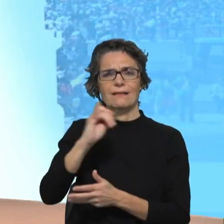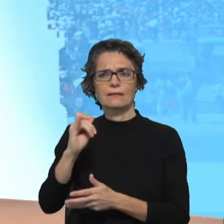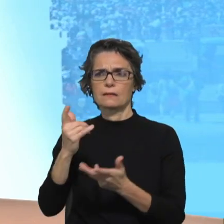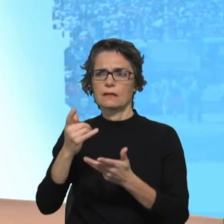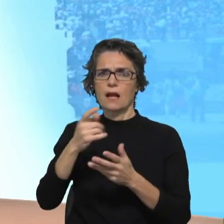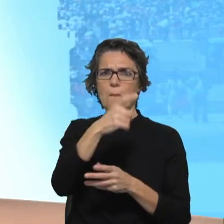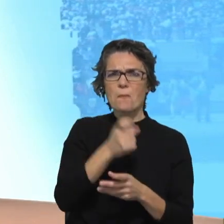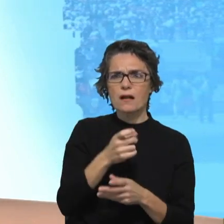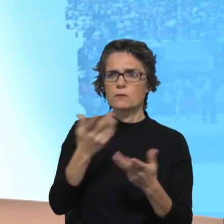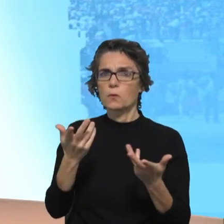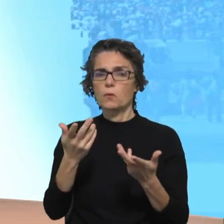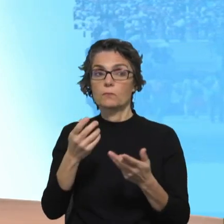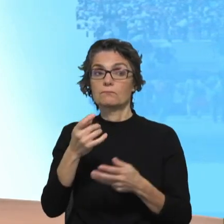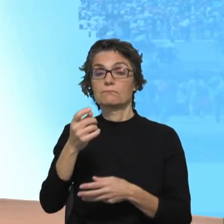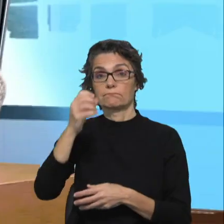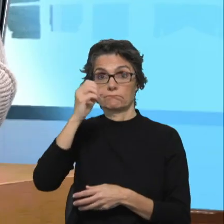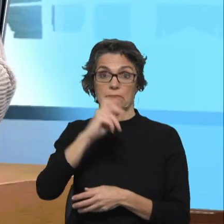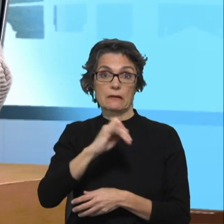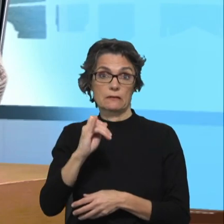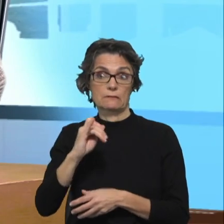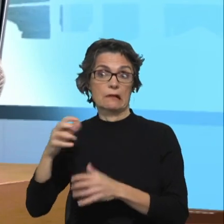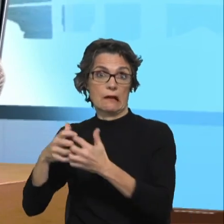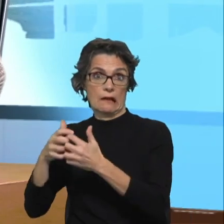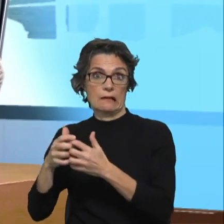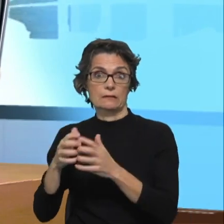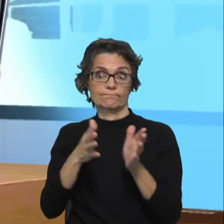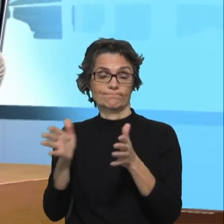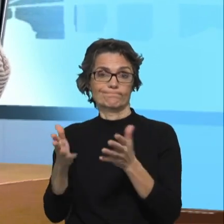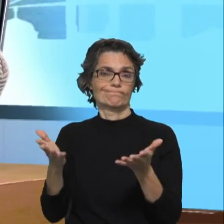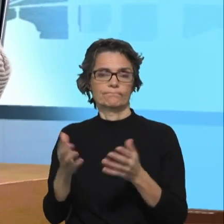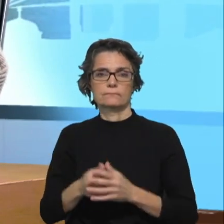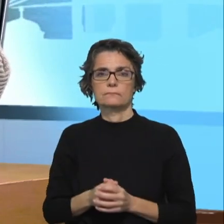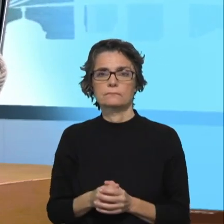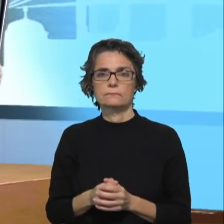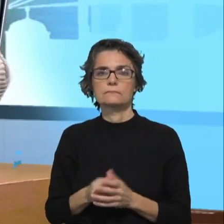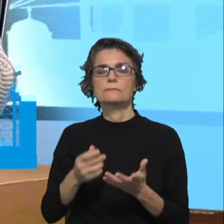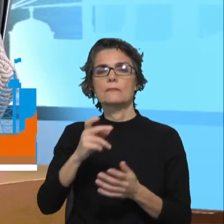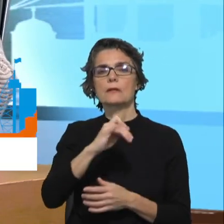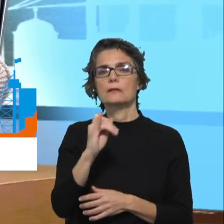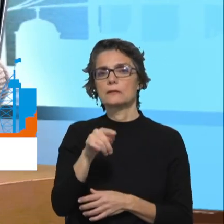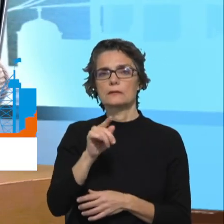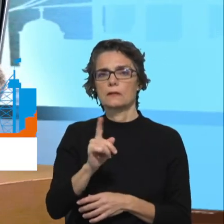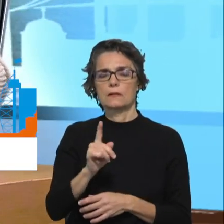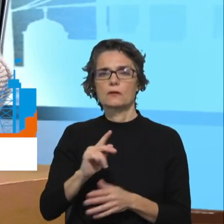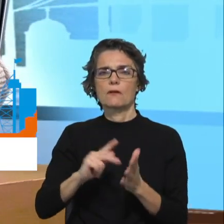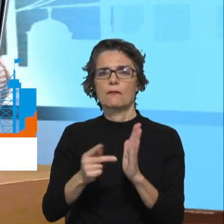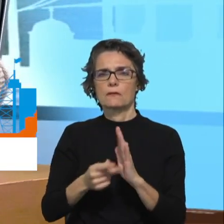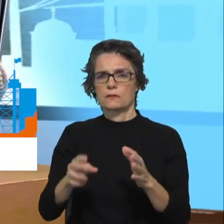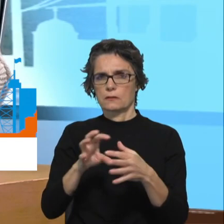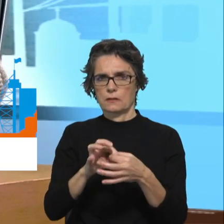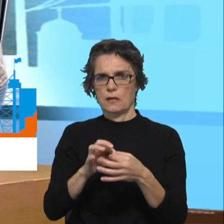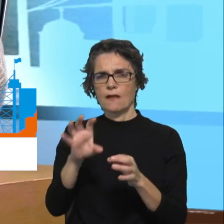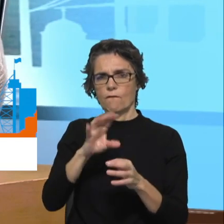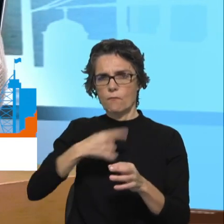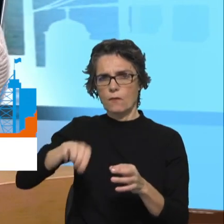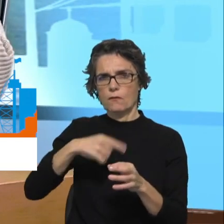inteligência artificial e a guerra? Bom, a inteligência artificial vai acionar sobre a maneira como nós lidamos com a tecnologia. E nós sabemos muito